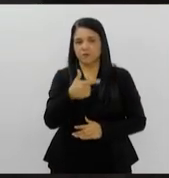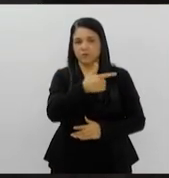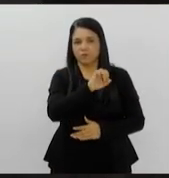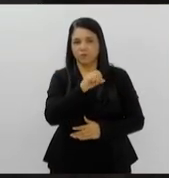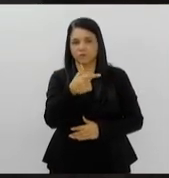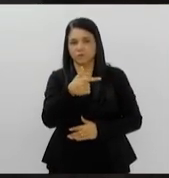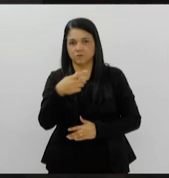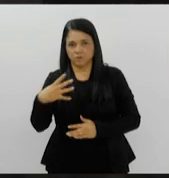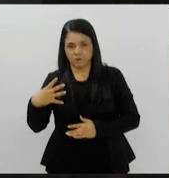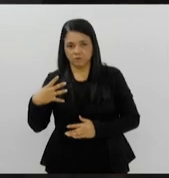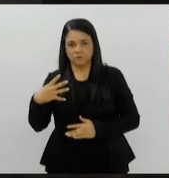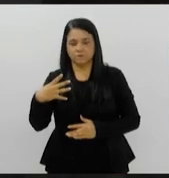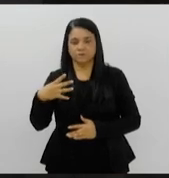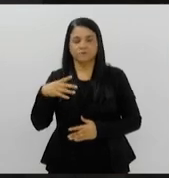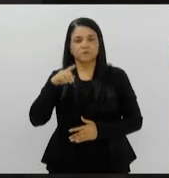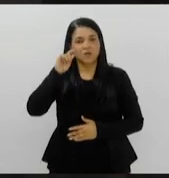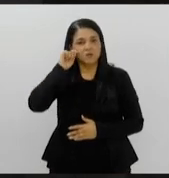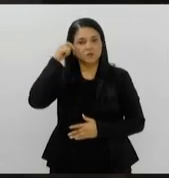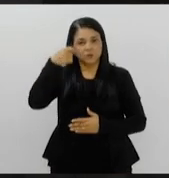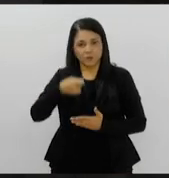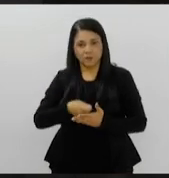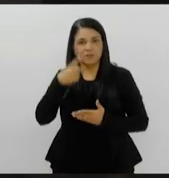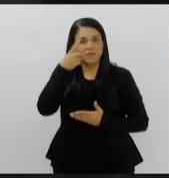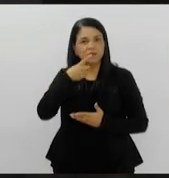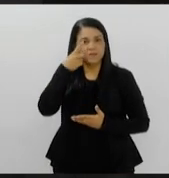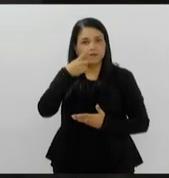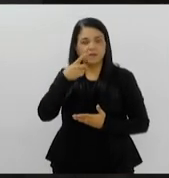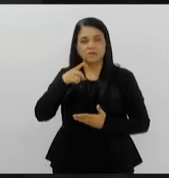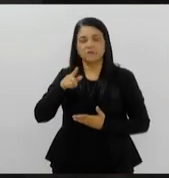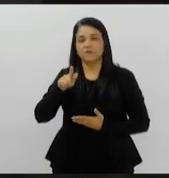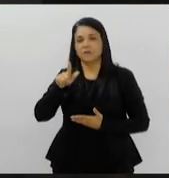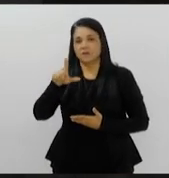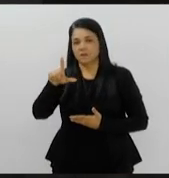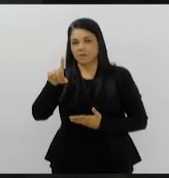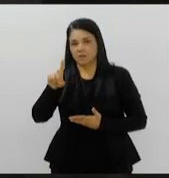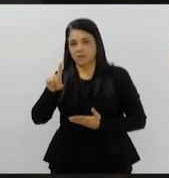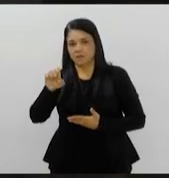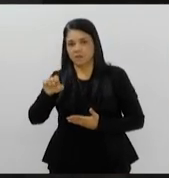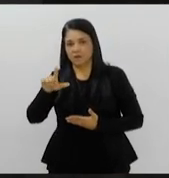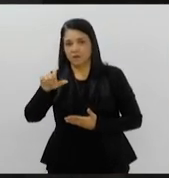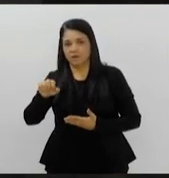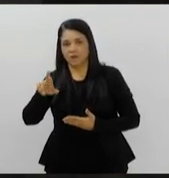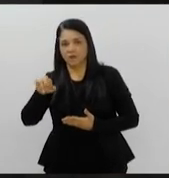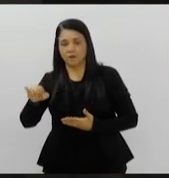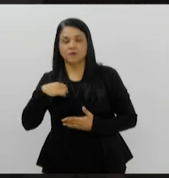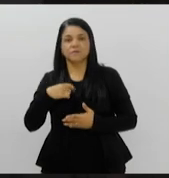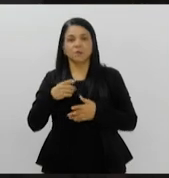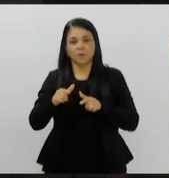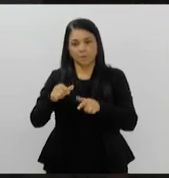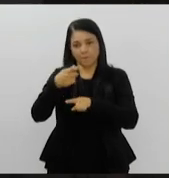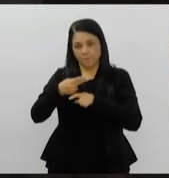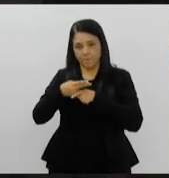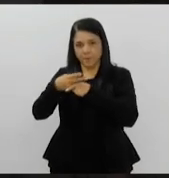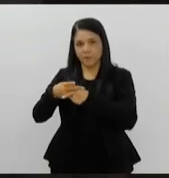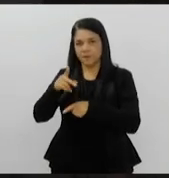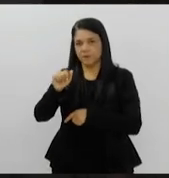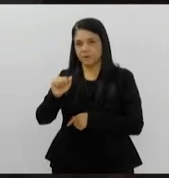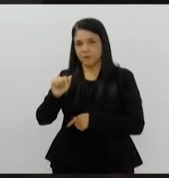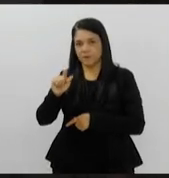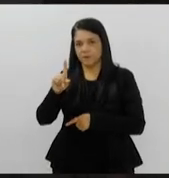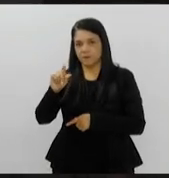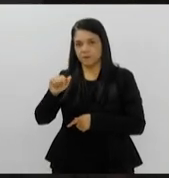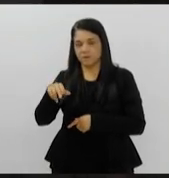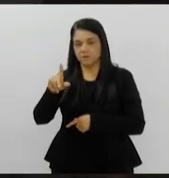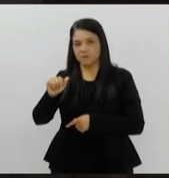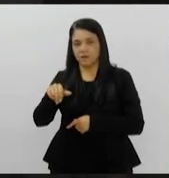807 de 2024, de autoria do deputado Guilherme De Laroli, que concede o prêmio Dandara à senhora Cláudia Regina